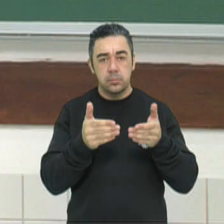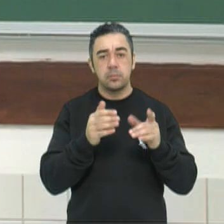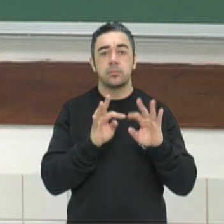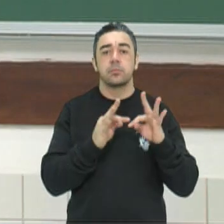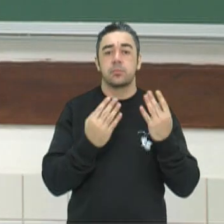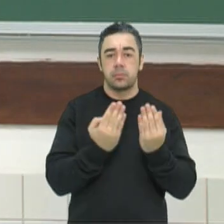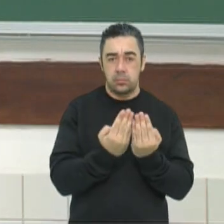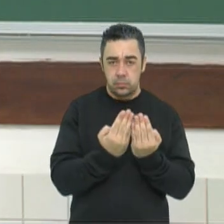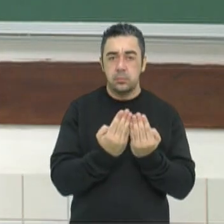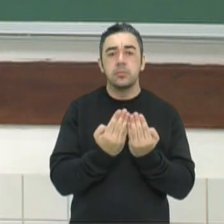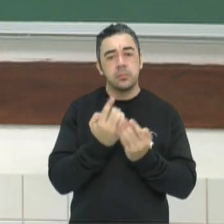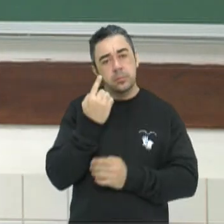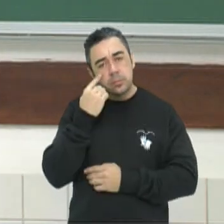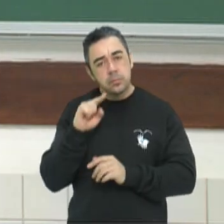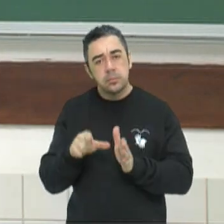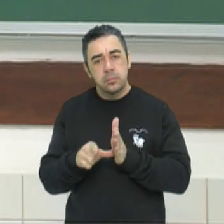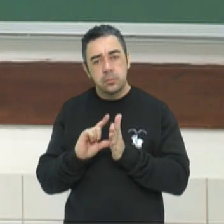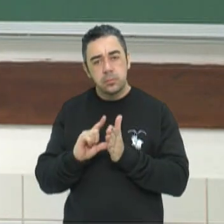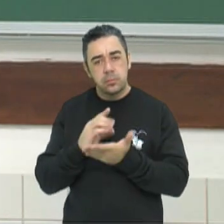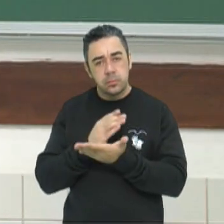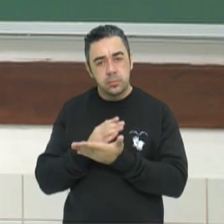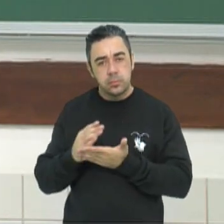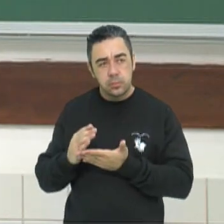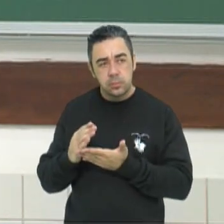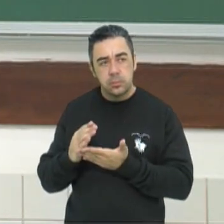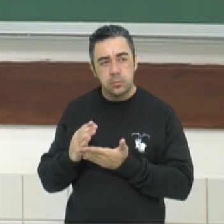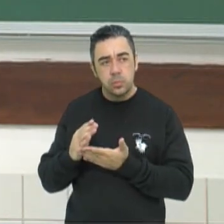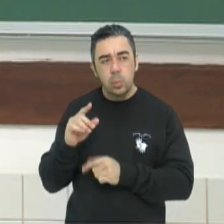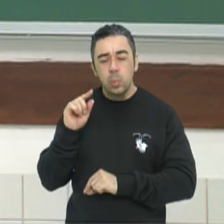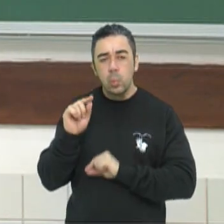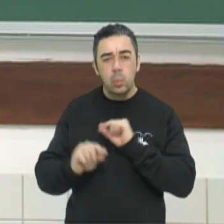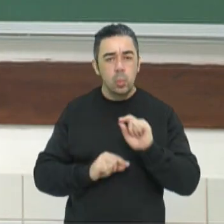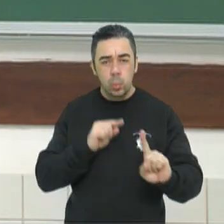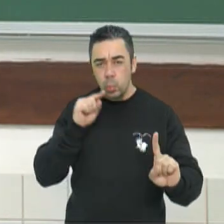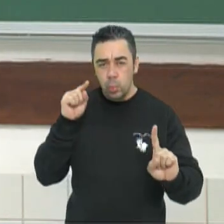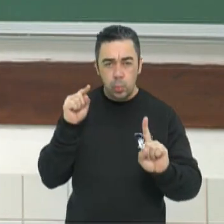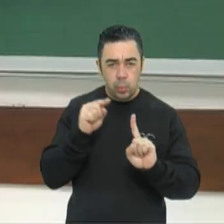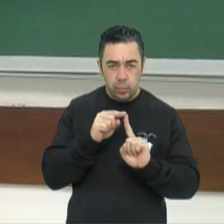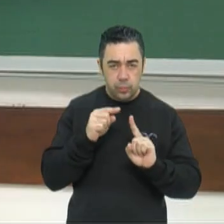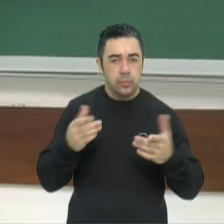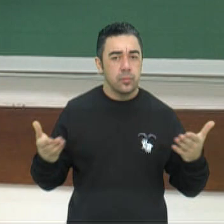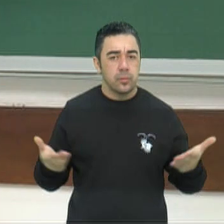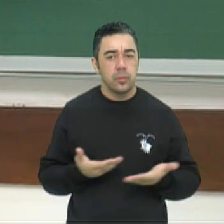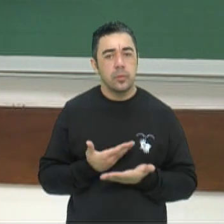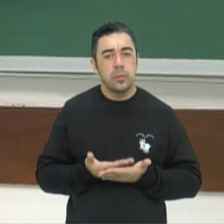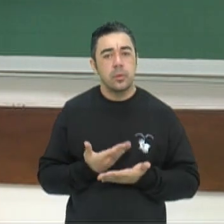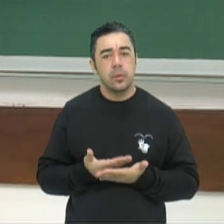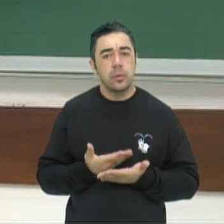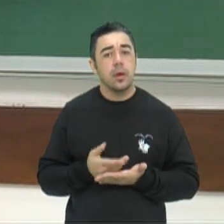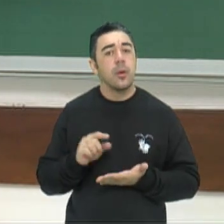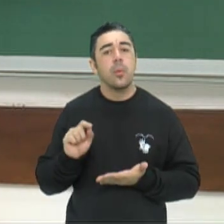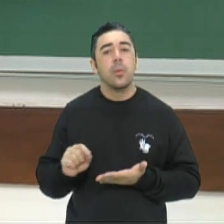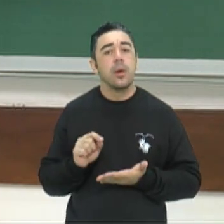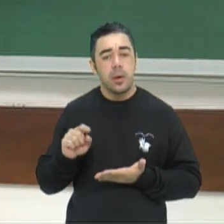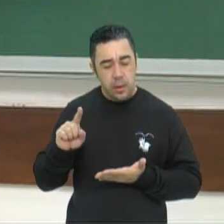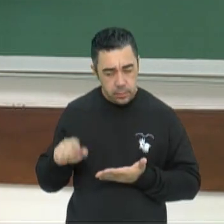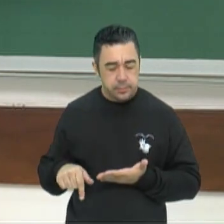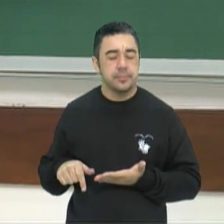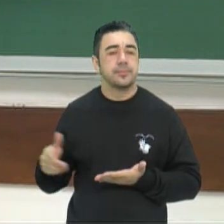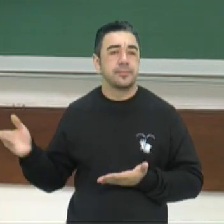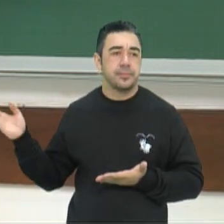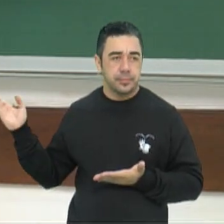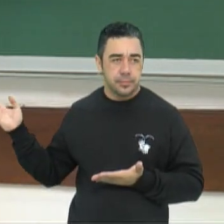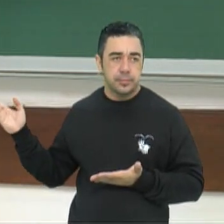para isso, antes de aprofundarmos isso, o objetivo da nossa aula é exatamente esse